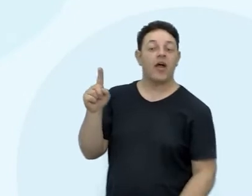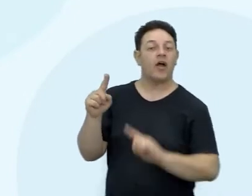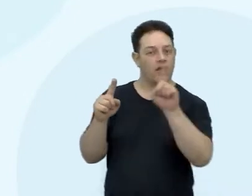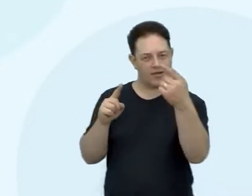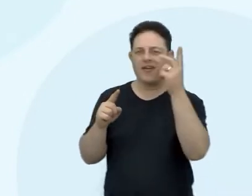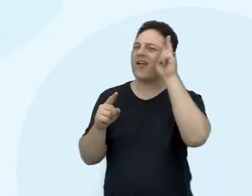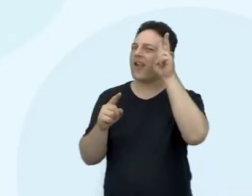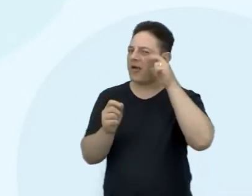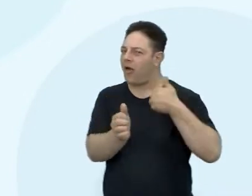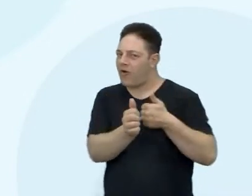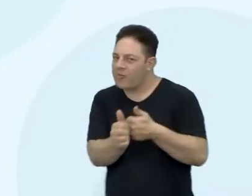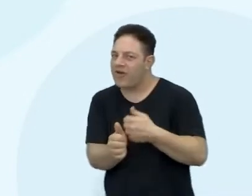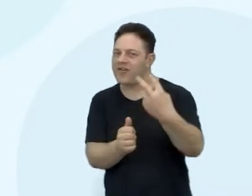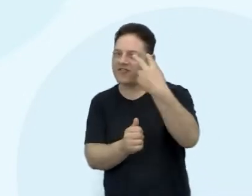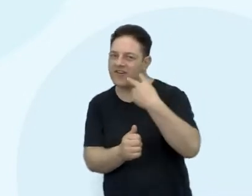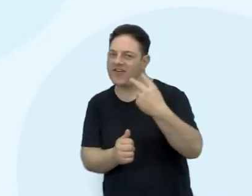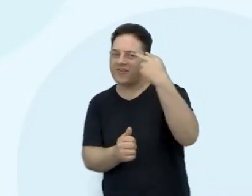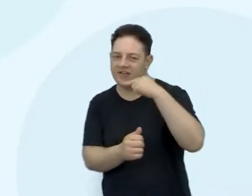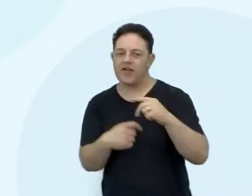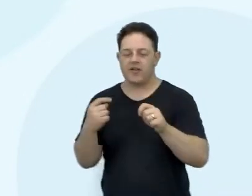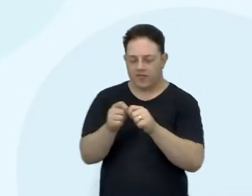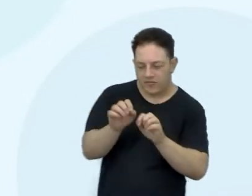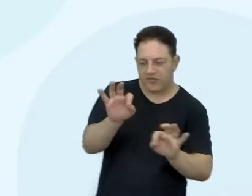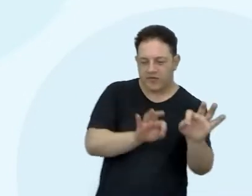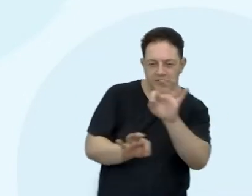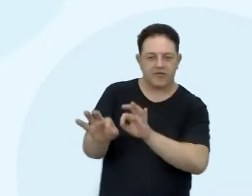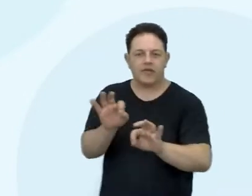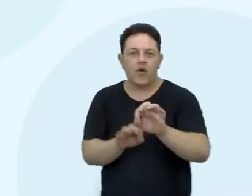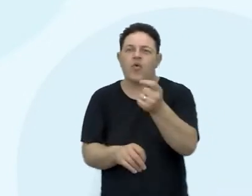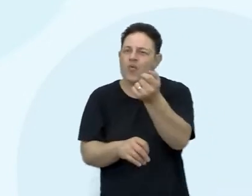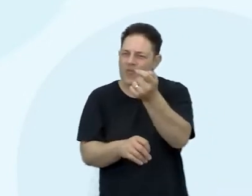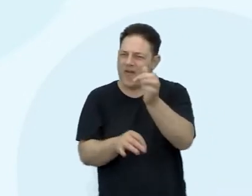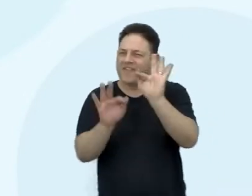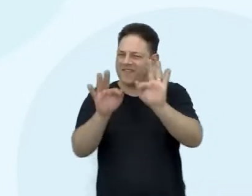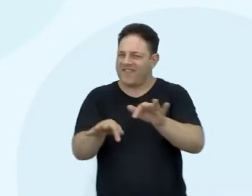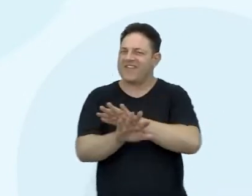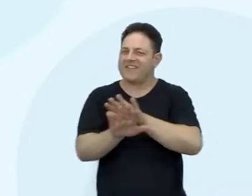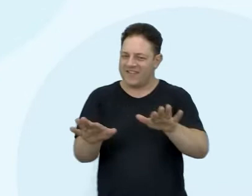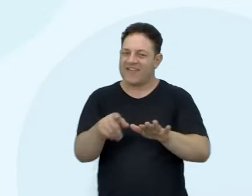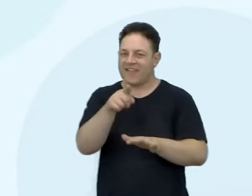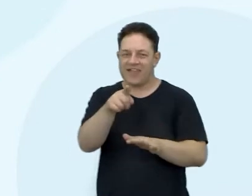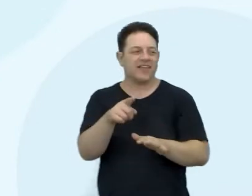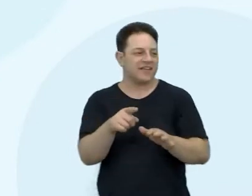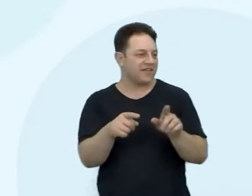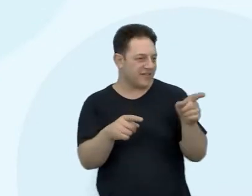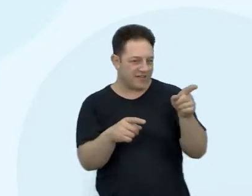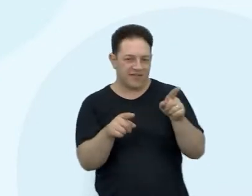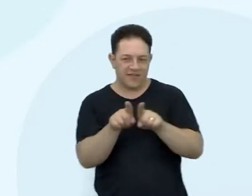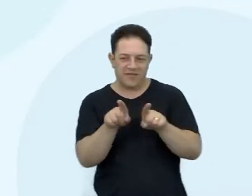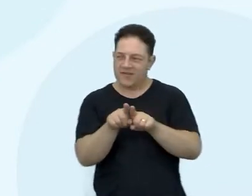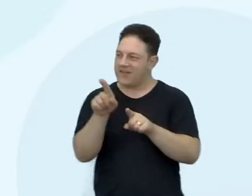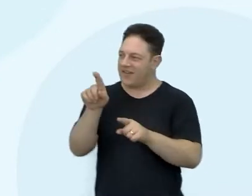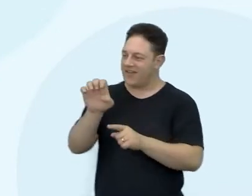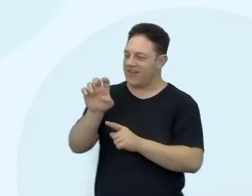acompanhou lembra, aí a gente estava ali na construção, a gente está quase finalizado, né, Eveline? Você acompanhou também, né? É. Ficou bonitinha lá, que bonitinha. A